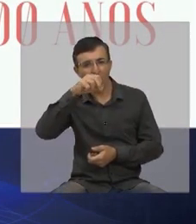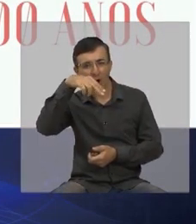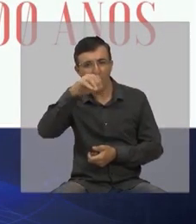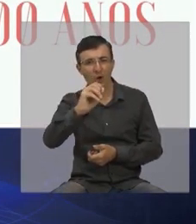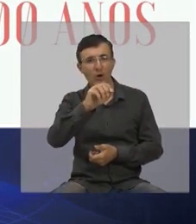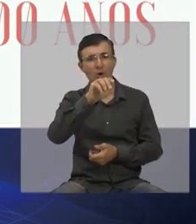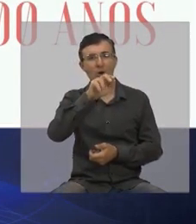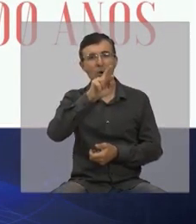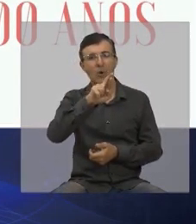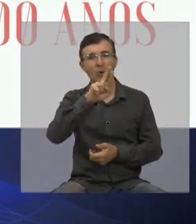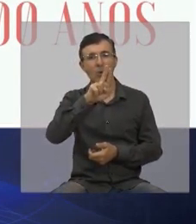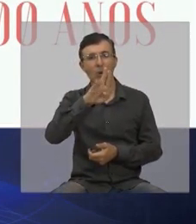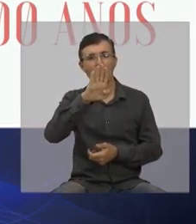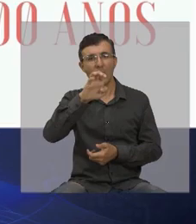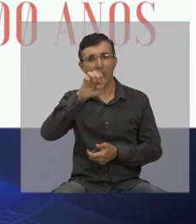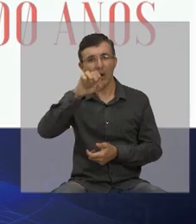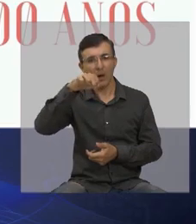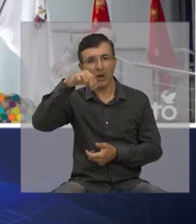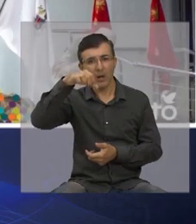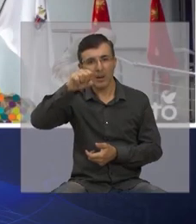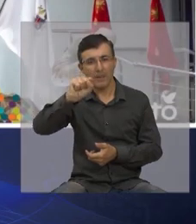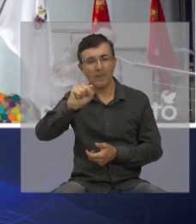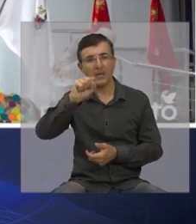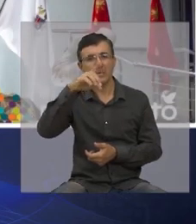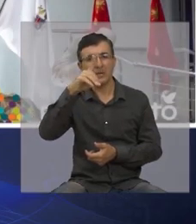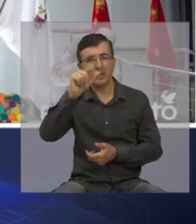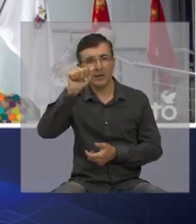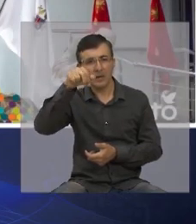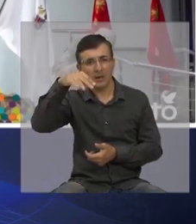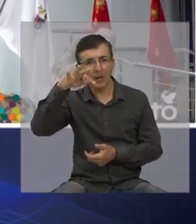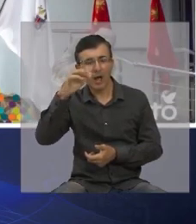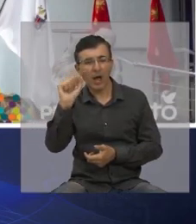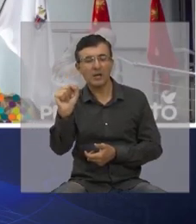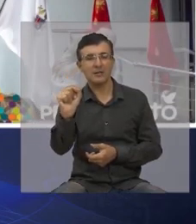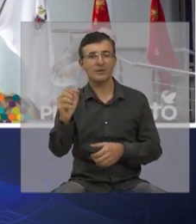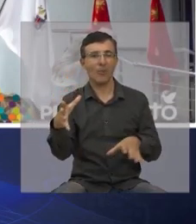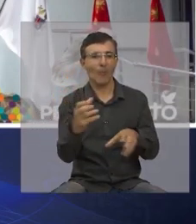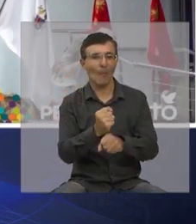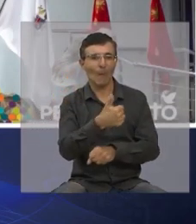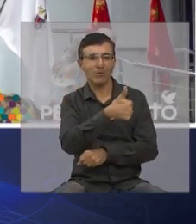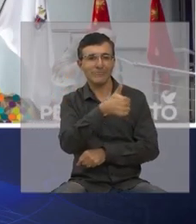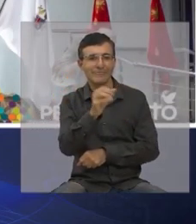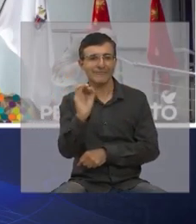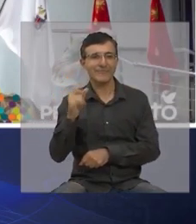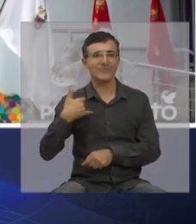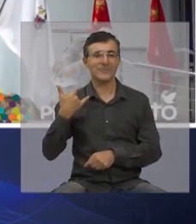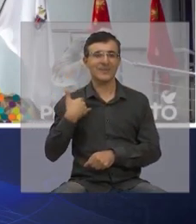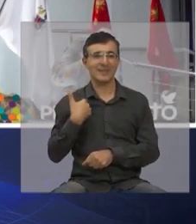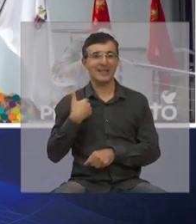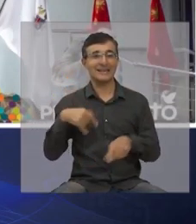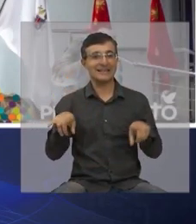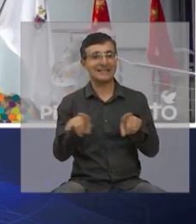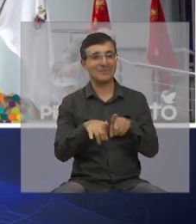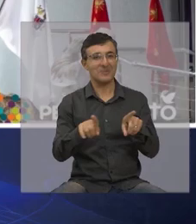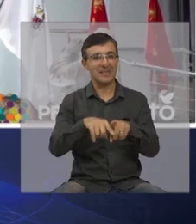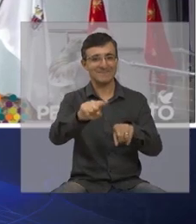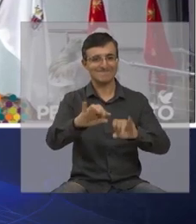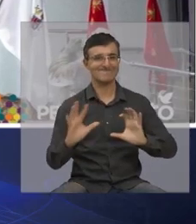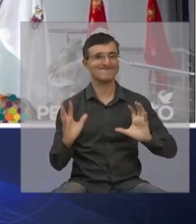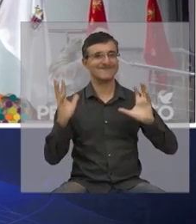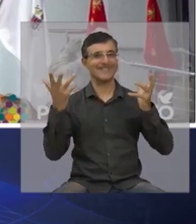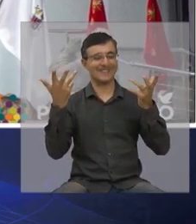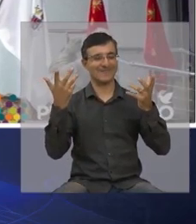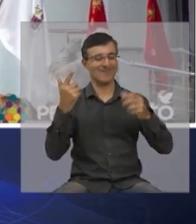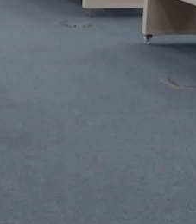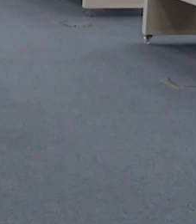morador do Jardim Satélite que será celebrada no próximo dia 22 em uma missa virtual transmitida